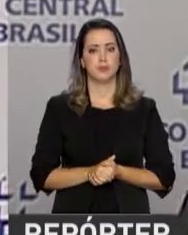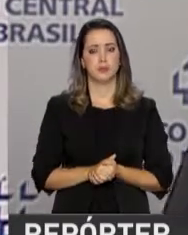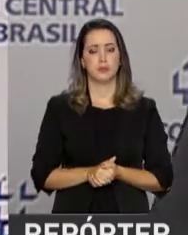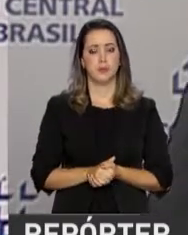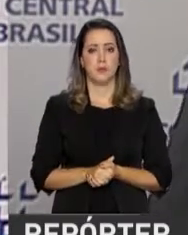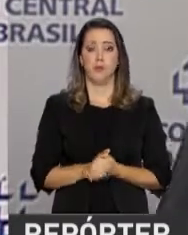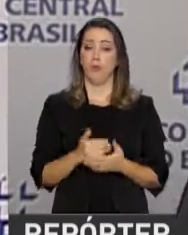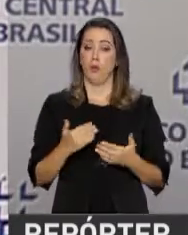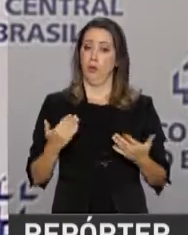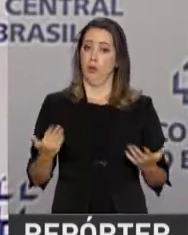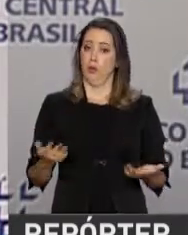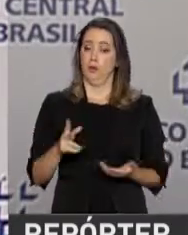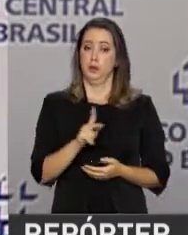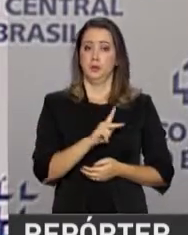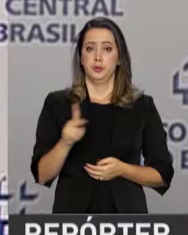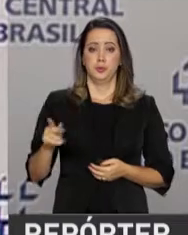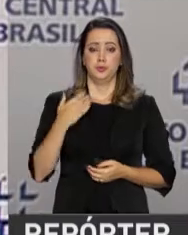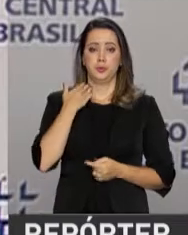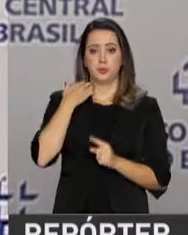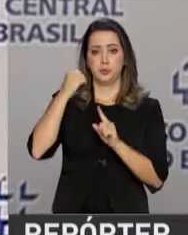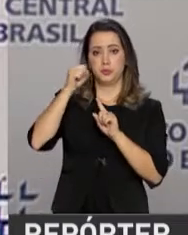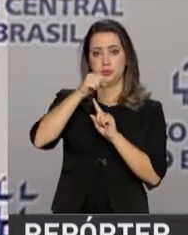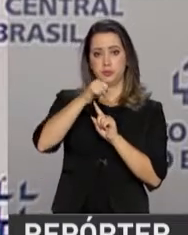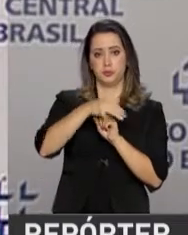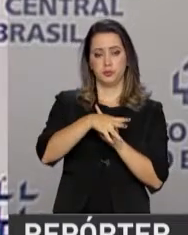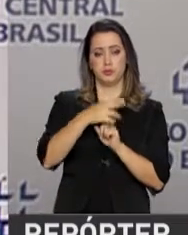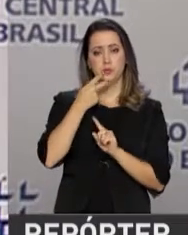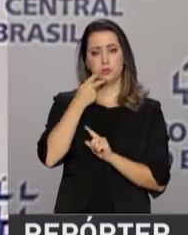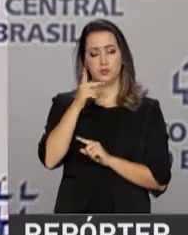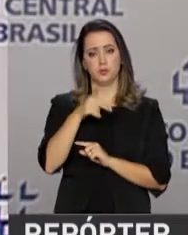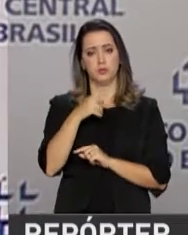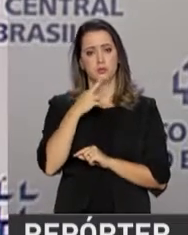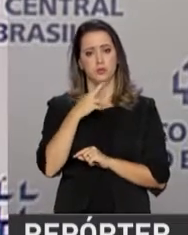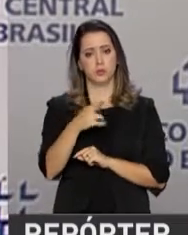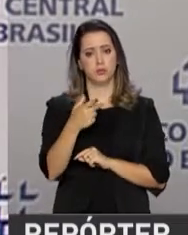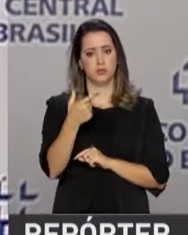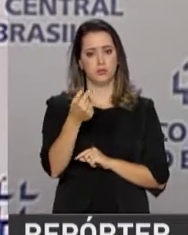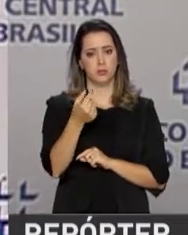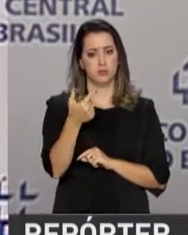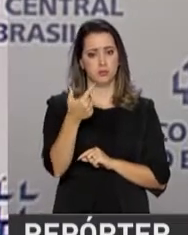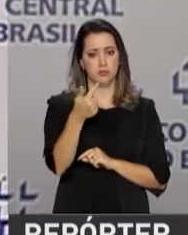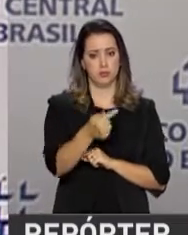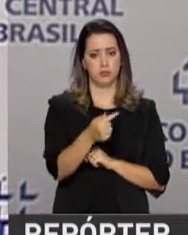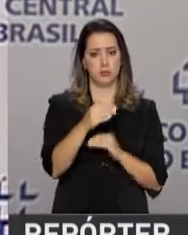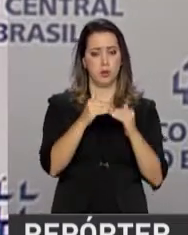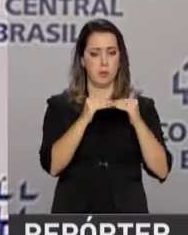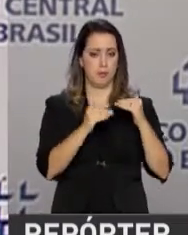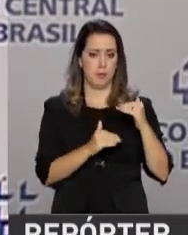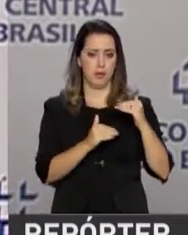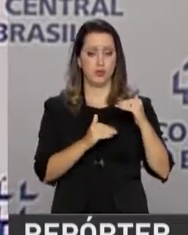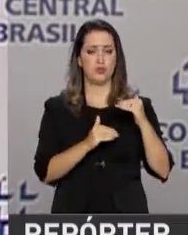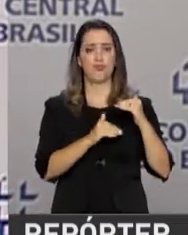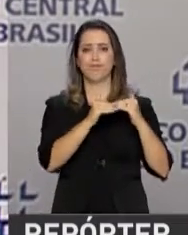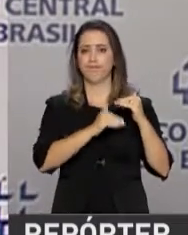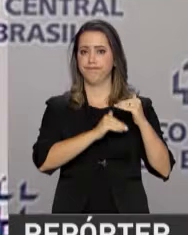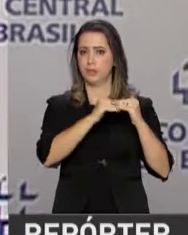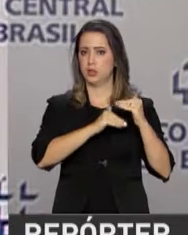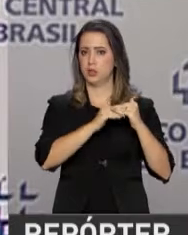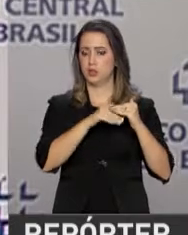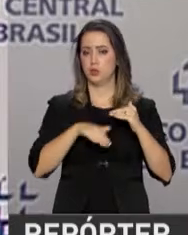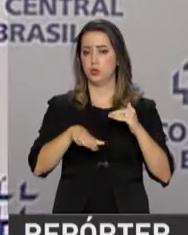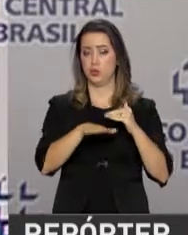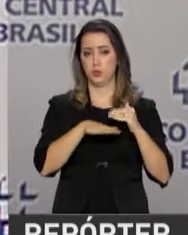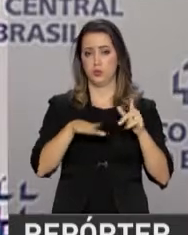Pois é, Roberto, o presidente do Banco Central lembrou que o resultado de 2017 ficou abaixo do limite mínimo estabelecido para o